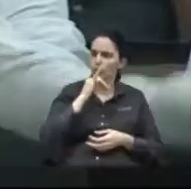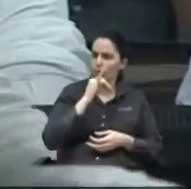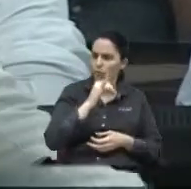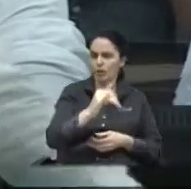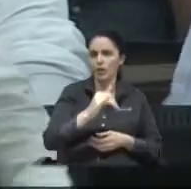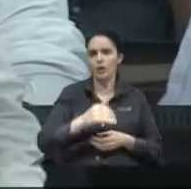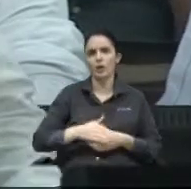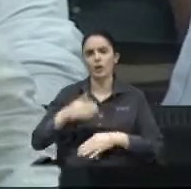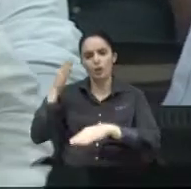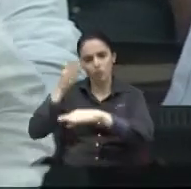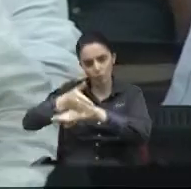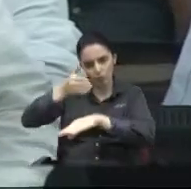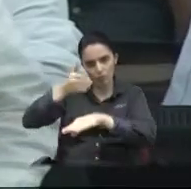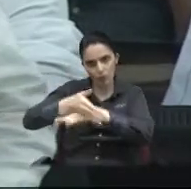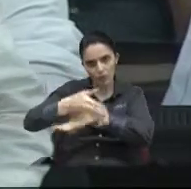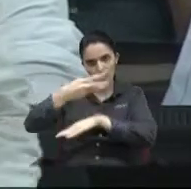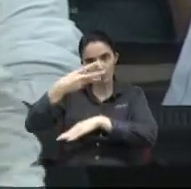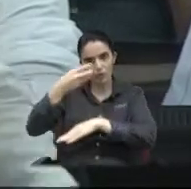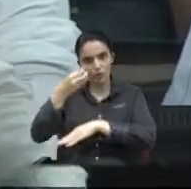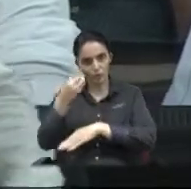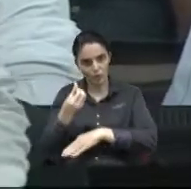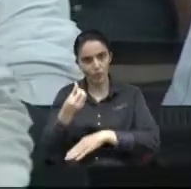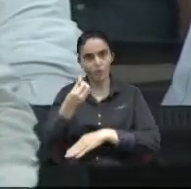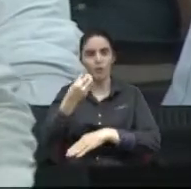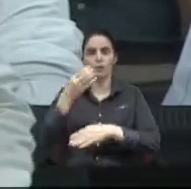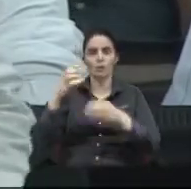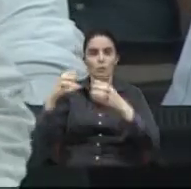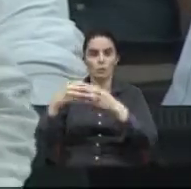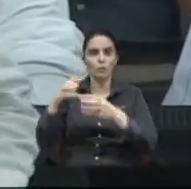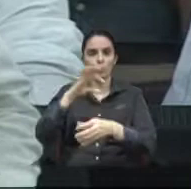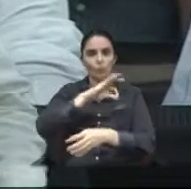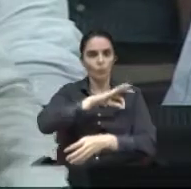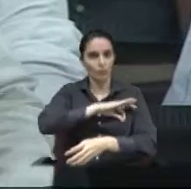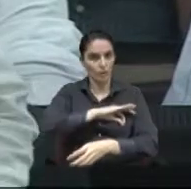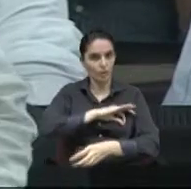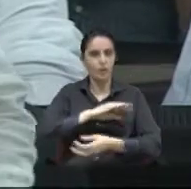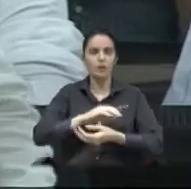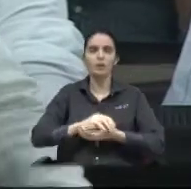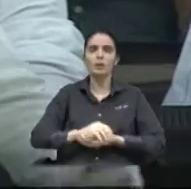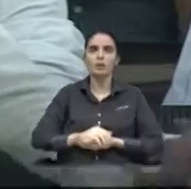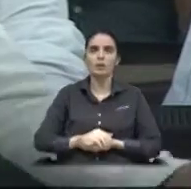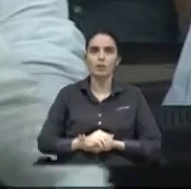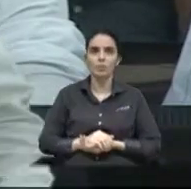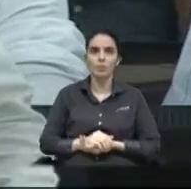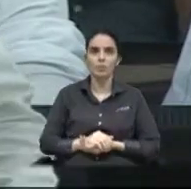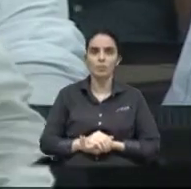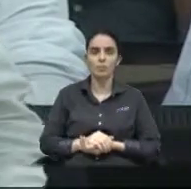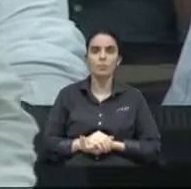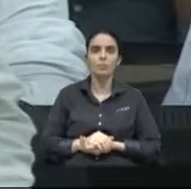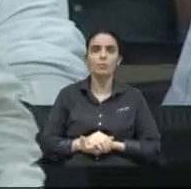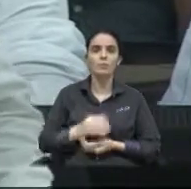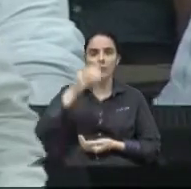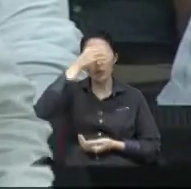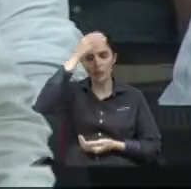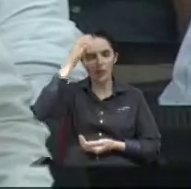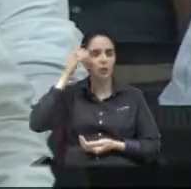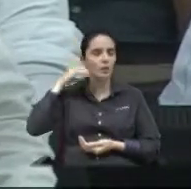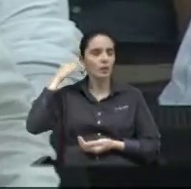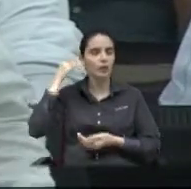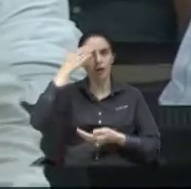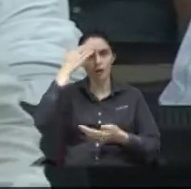frequentei o 36º batalhão eu acredito muito em deus mas sei que